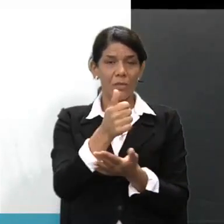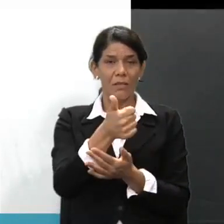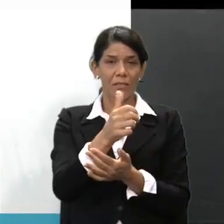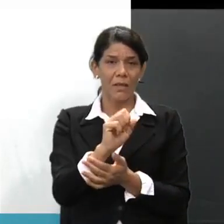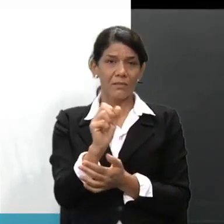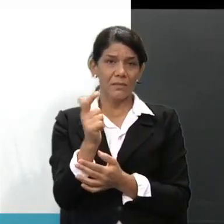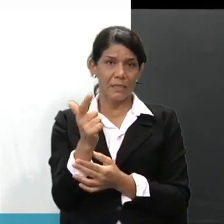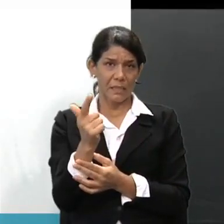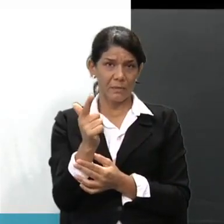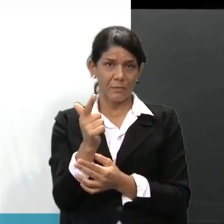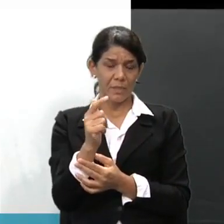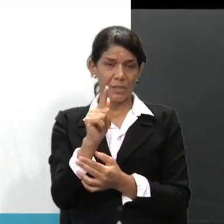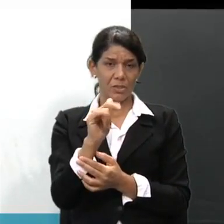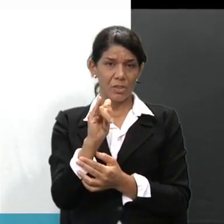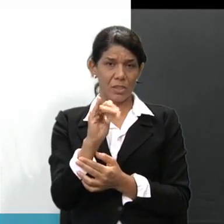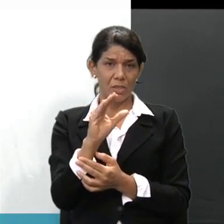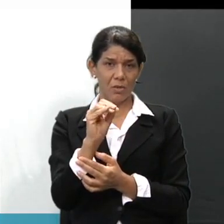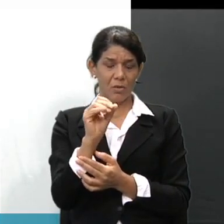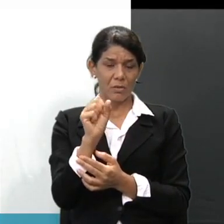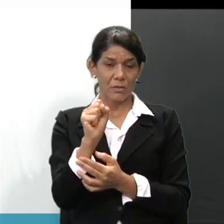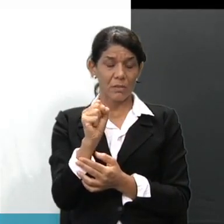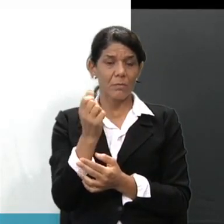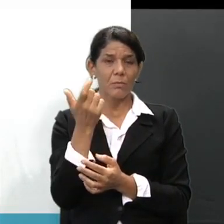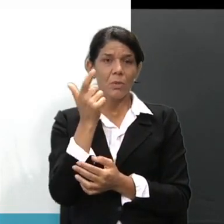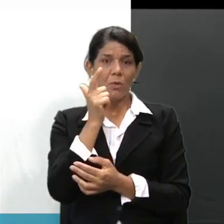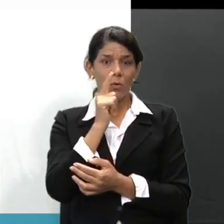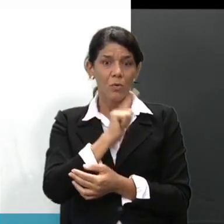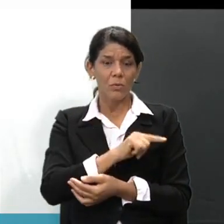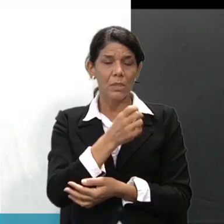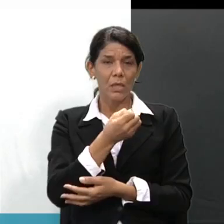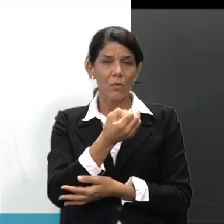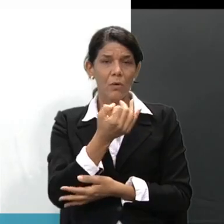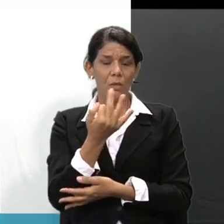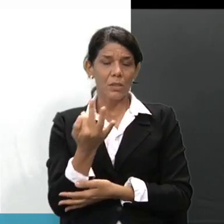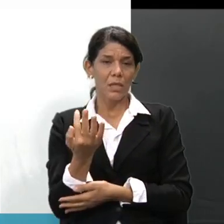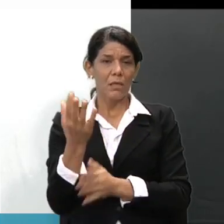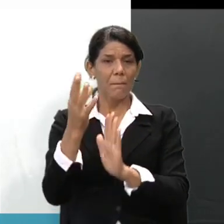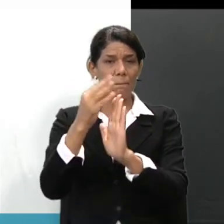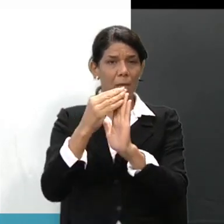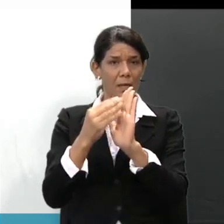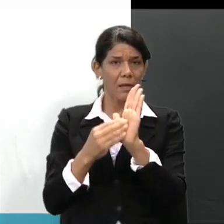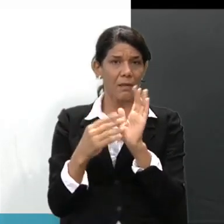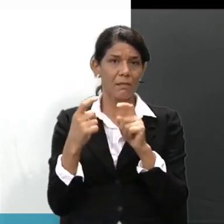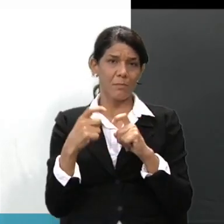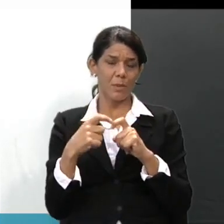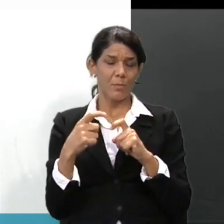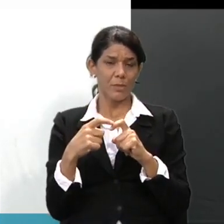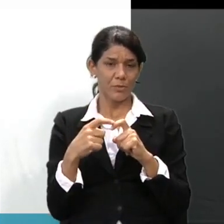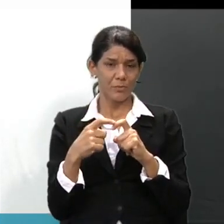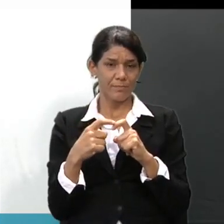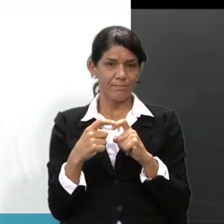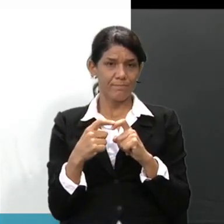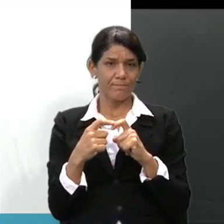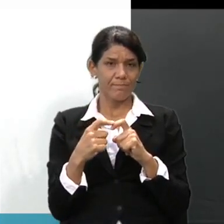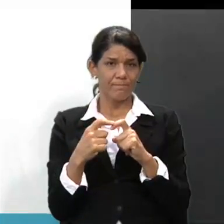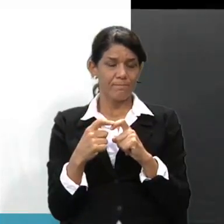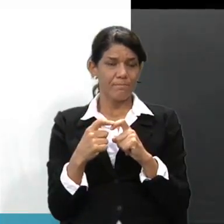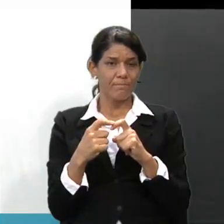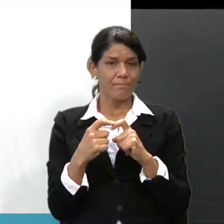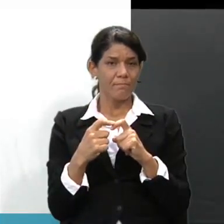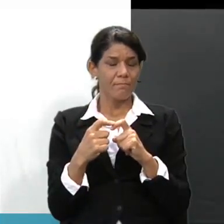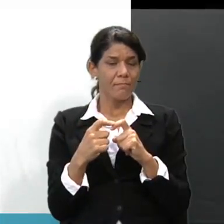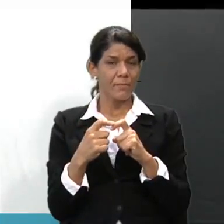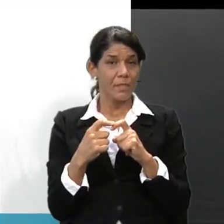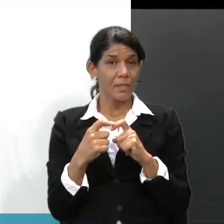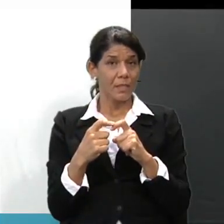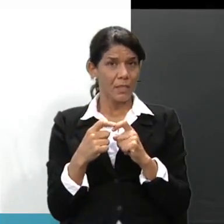10 gramas de glicose para eu atingir a quantidade prescrita pelo médico. Como eu